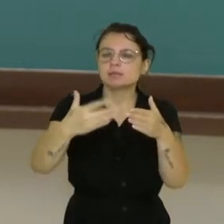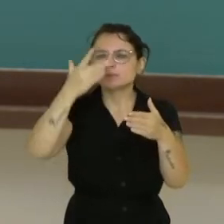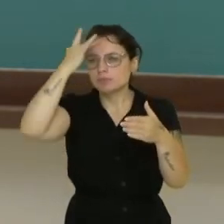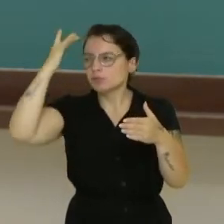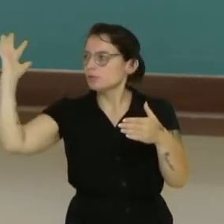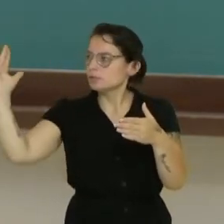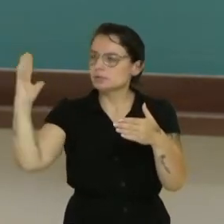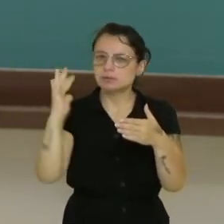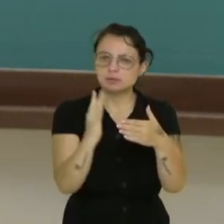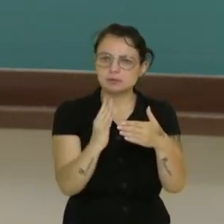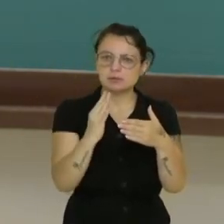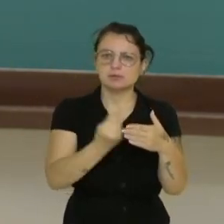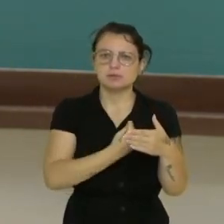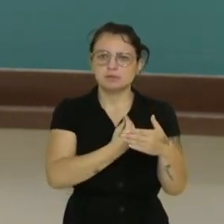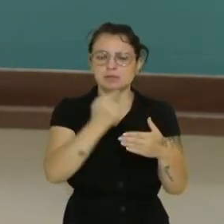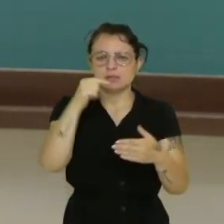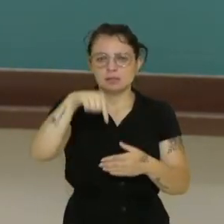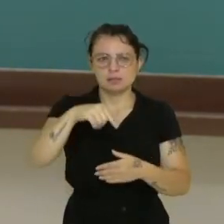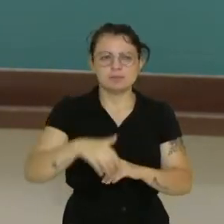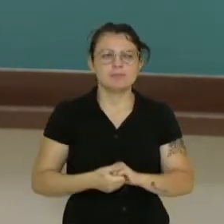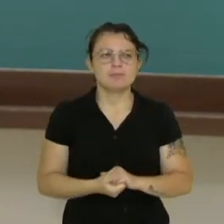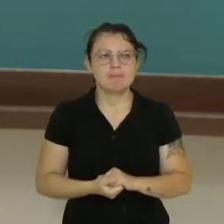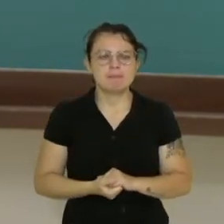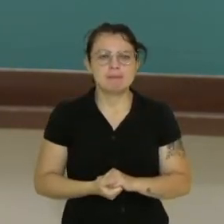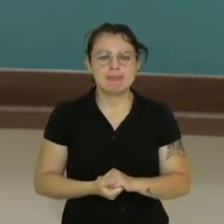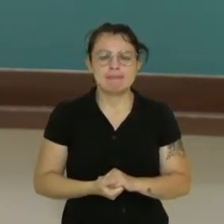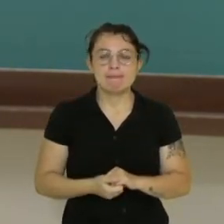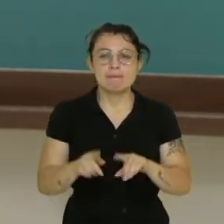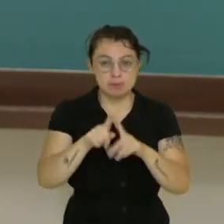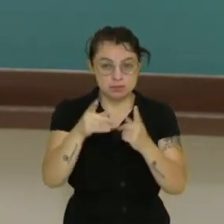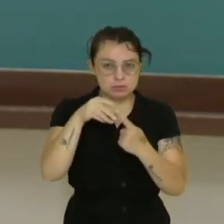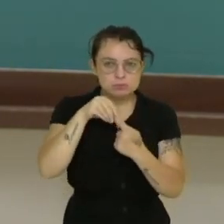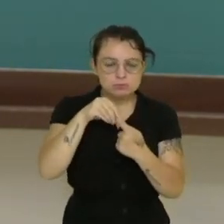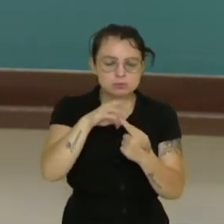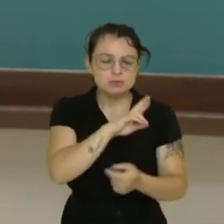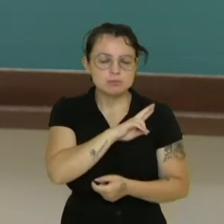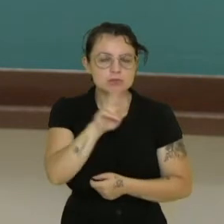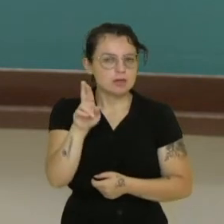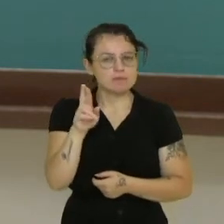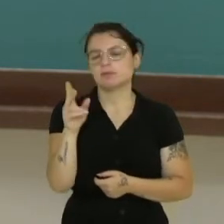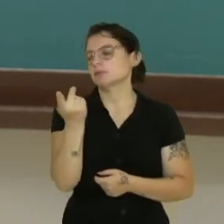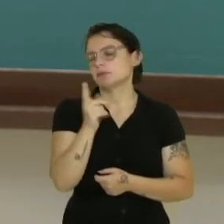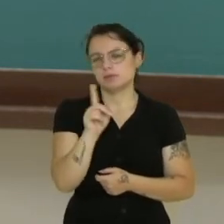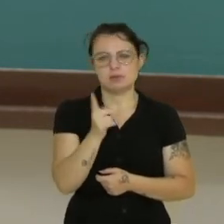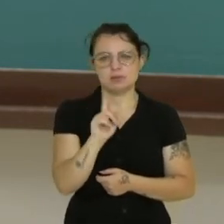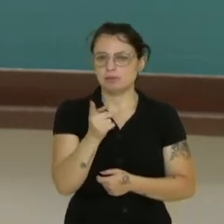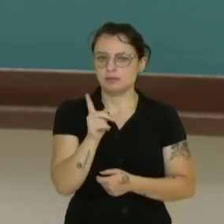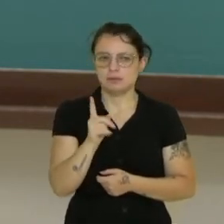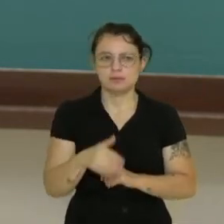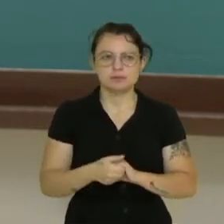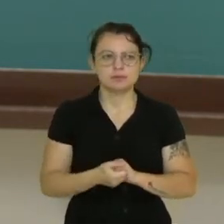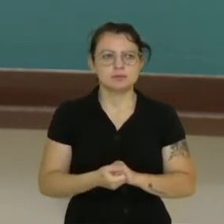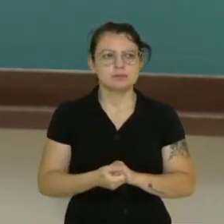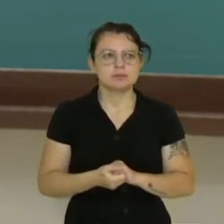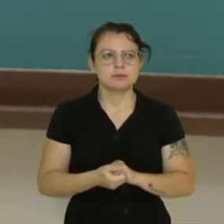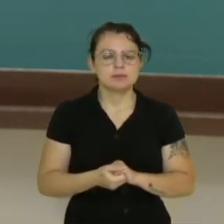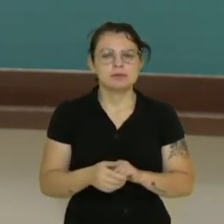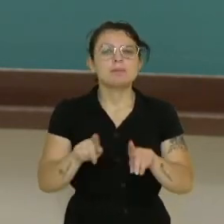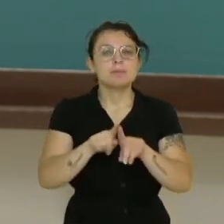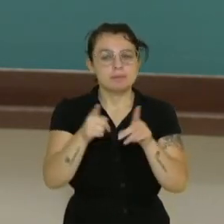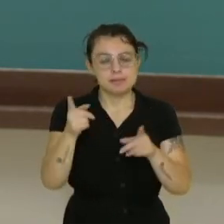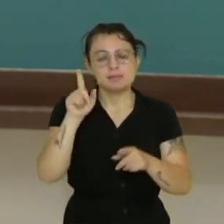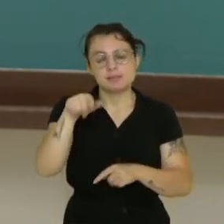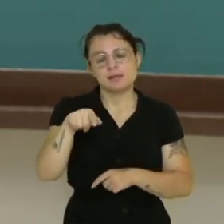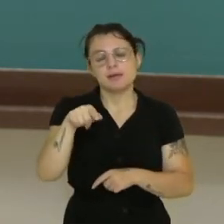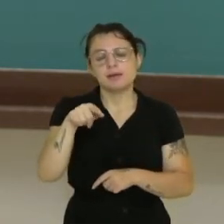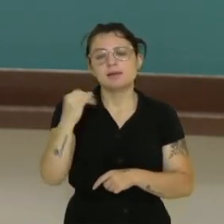lógico, o processo de colonização não é o único responsável pela situação econômica dos países na atualidade, mas é